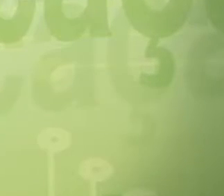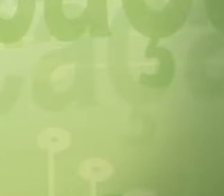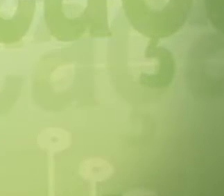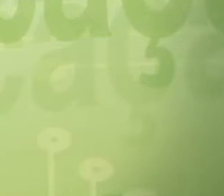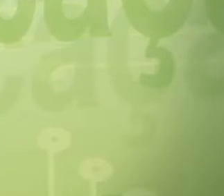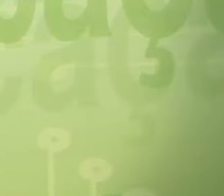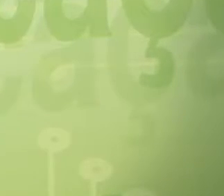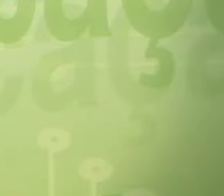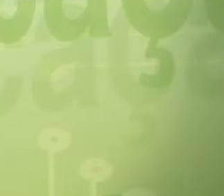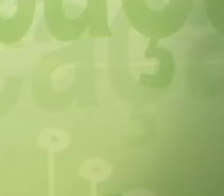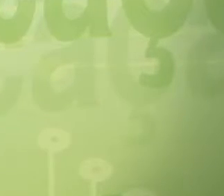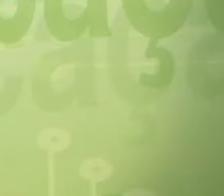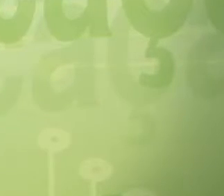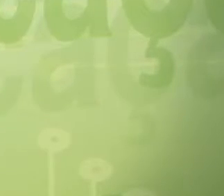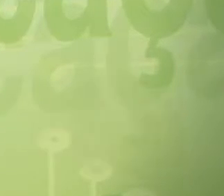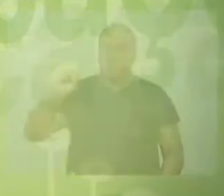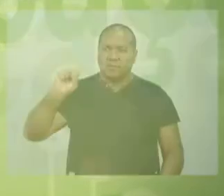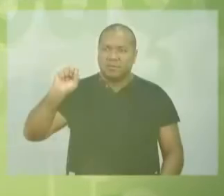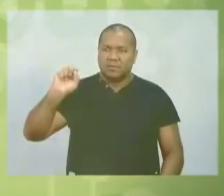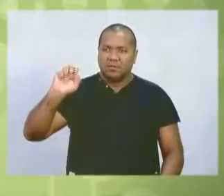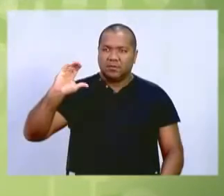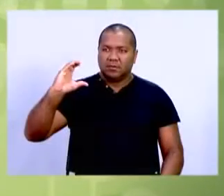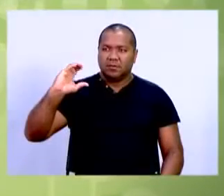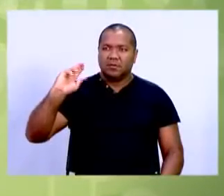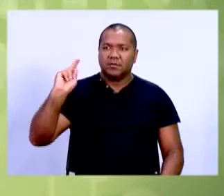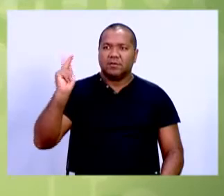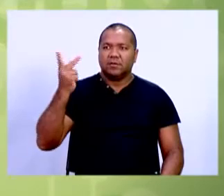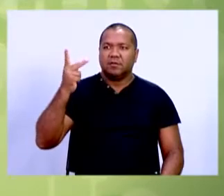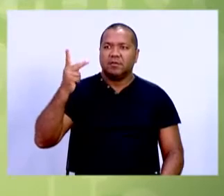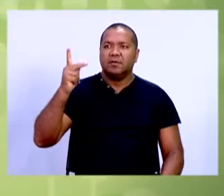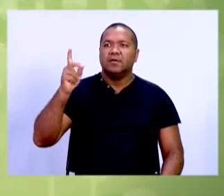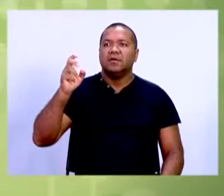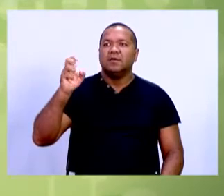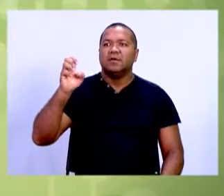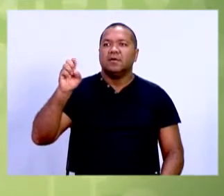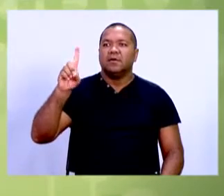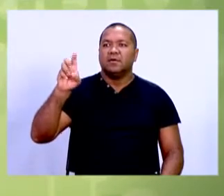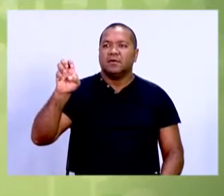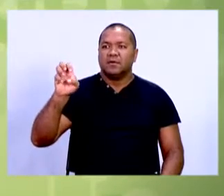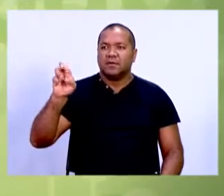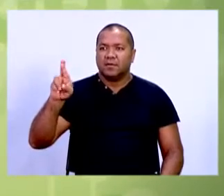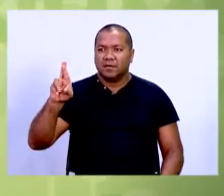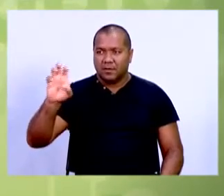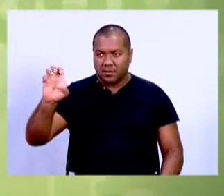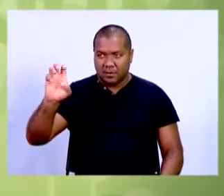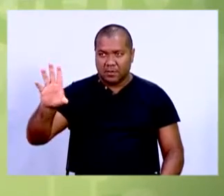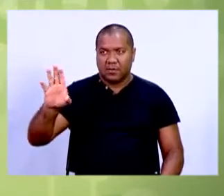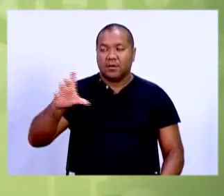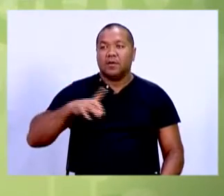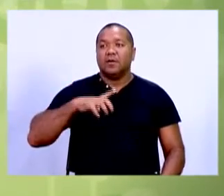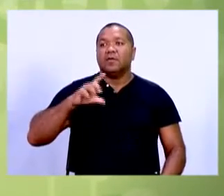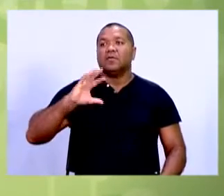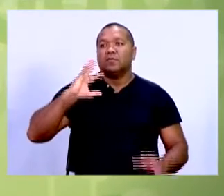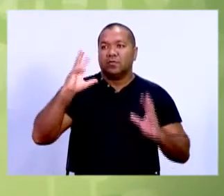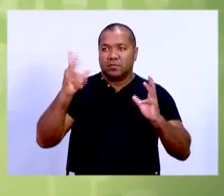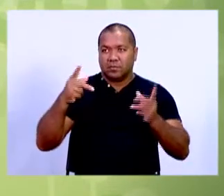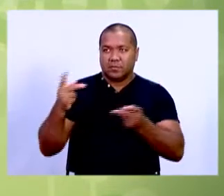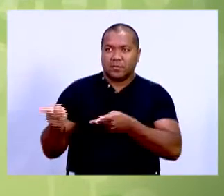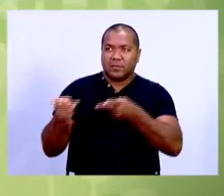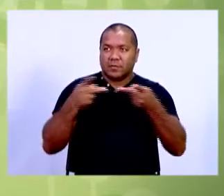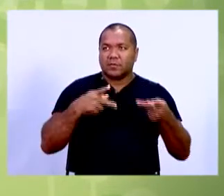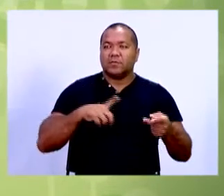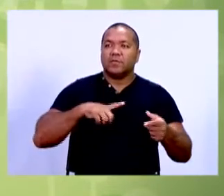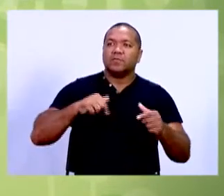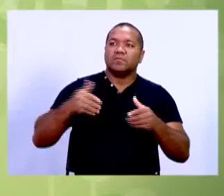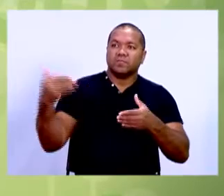coordenadores, todas aquelas pessoas que preparam o trabalho desse instituto para levar até vocês. Nós tivemos aqui